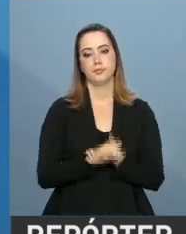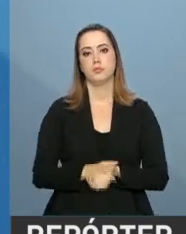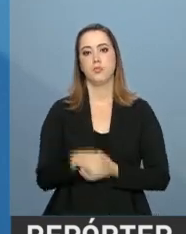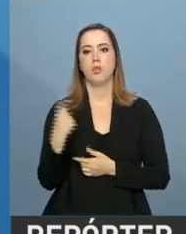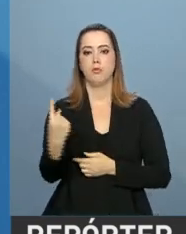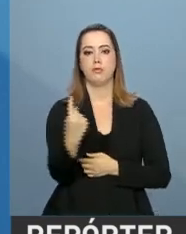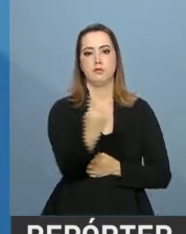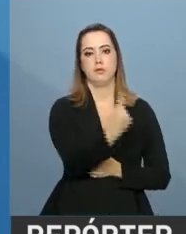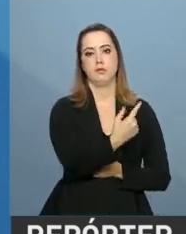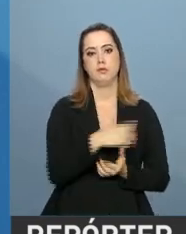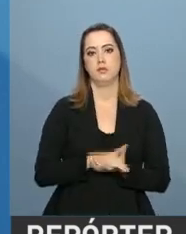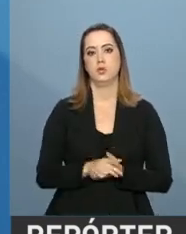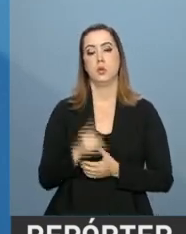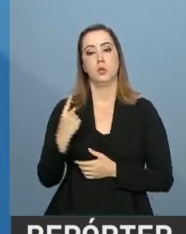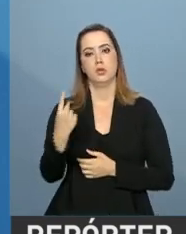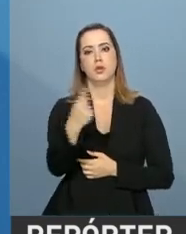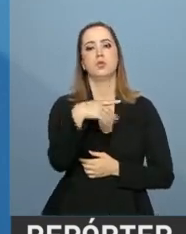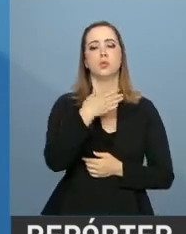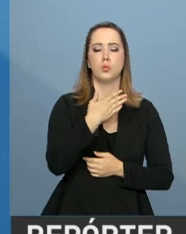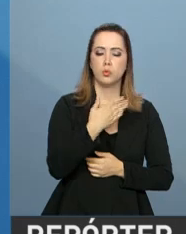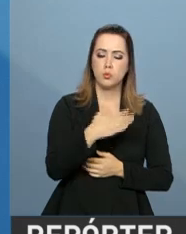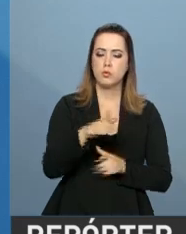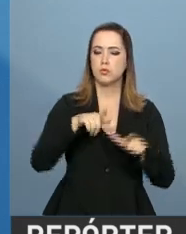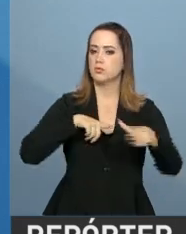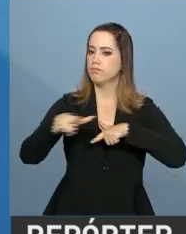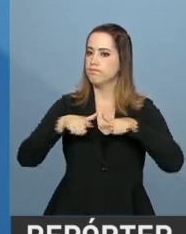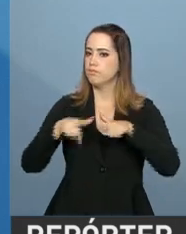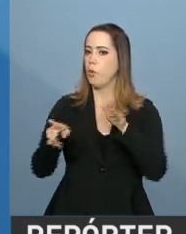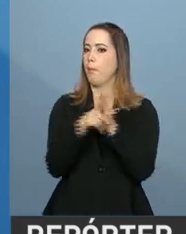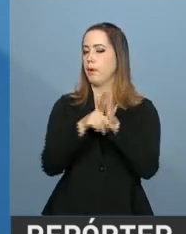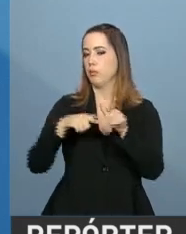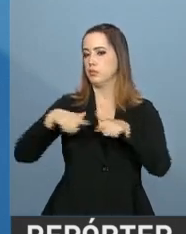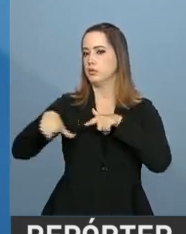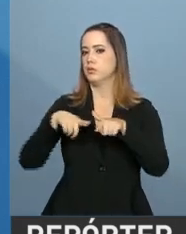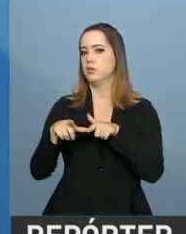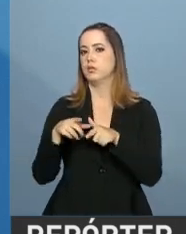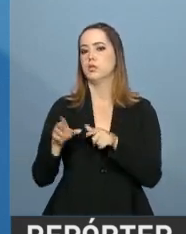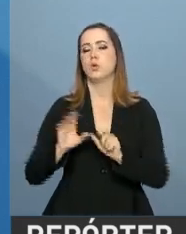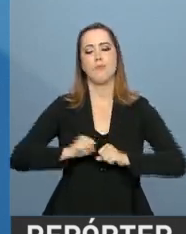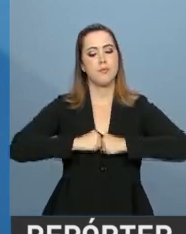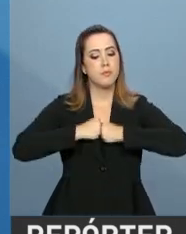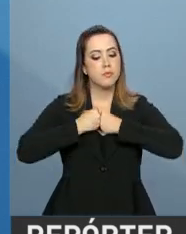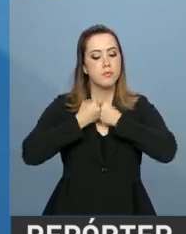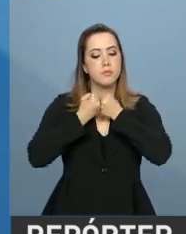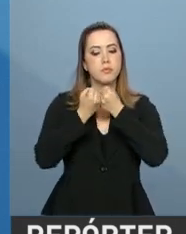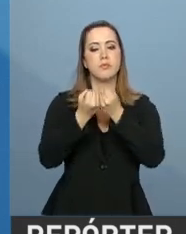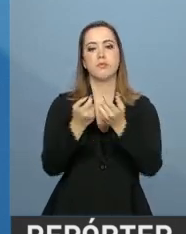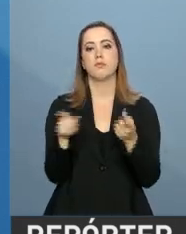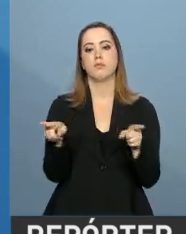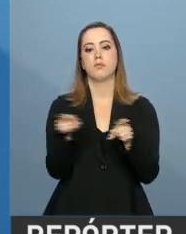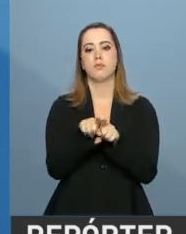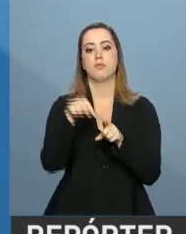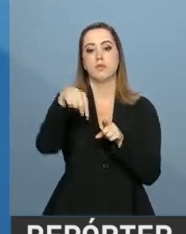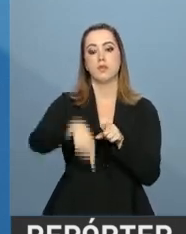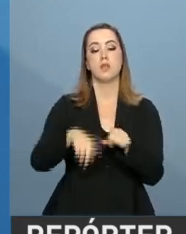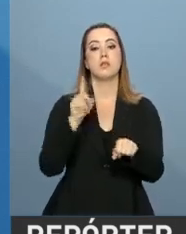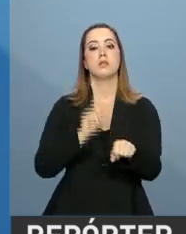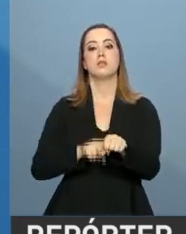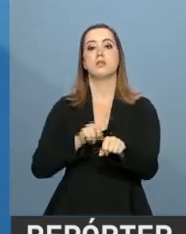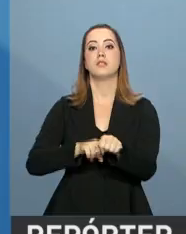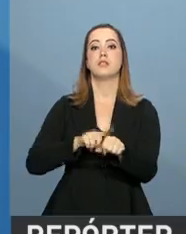que cada um, cada qual em sua função, possa envidar todos os esforços nesse momento